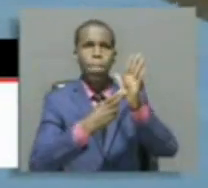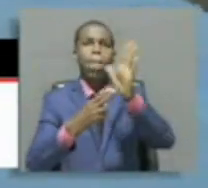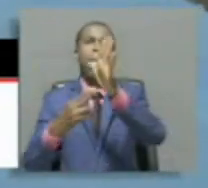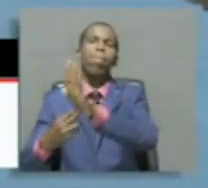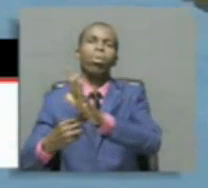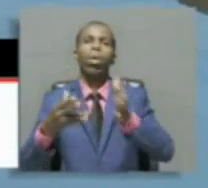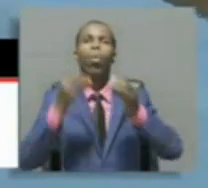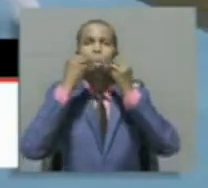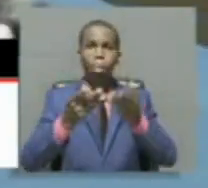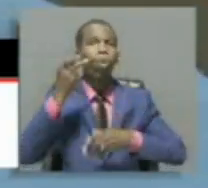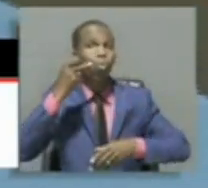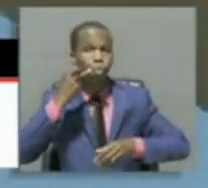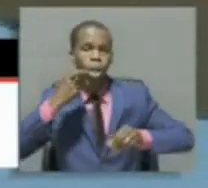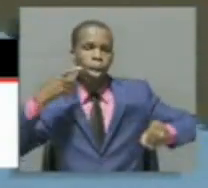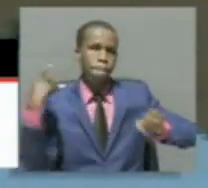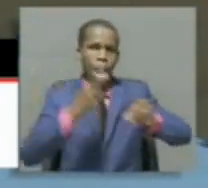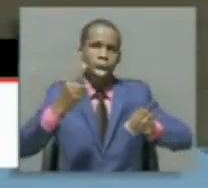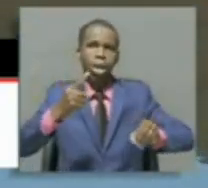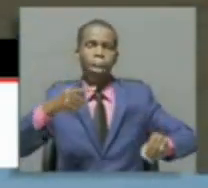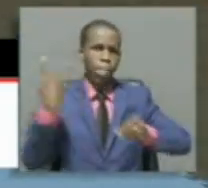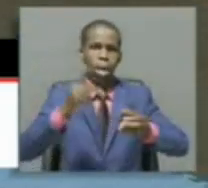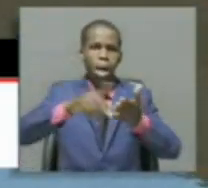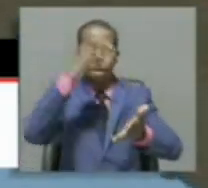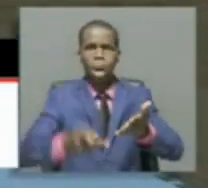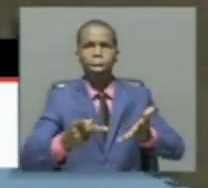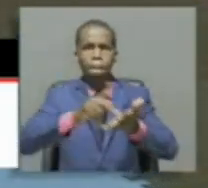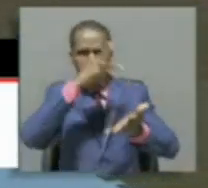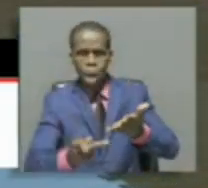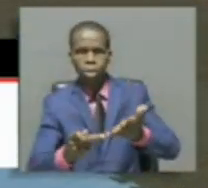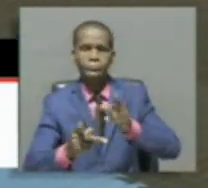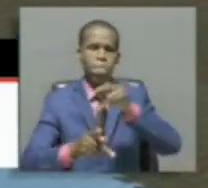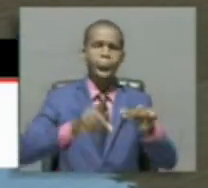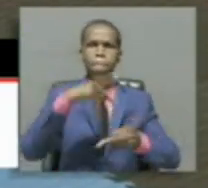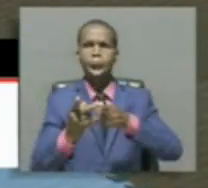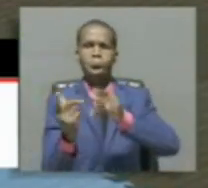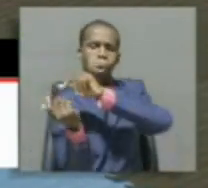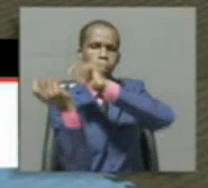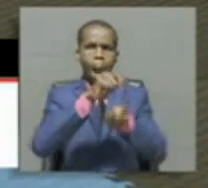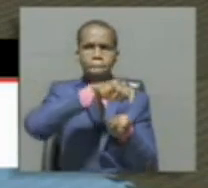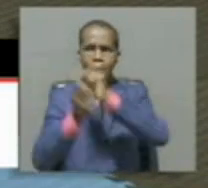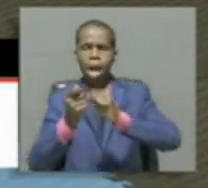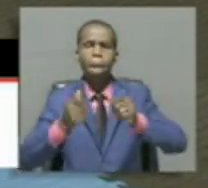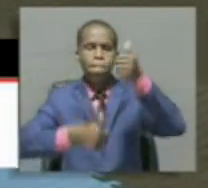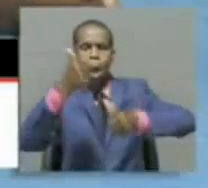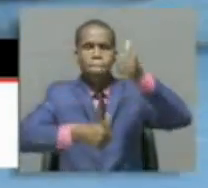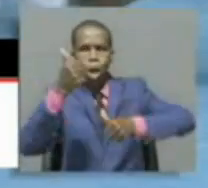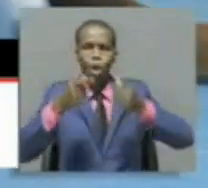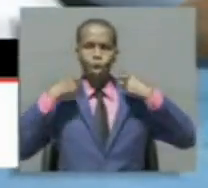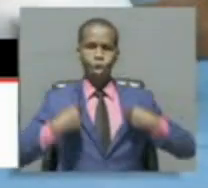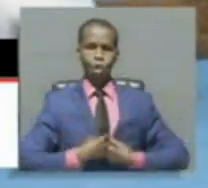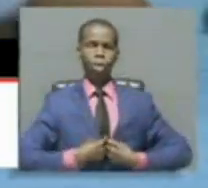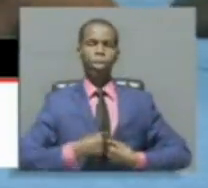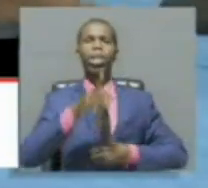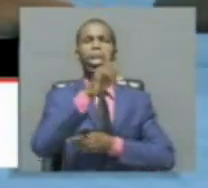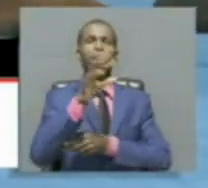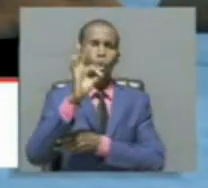combates, mas foram os angolanos que demonstraram maior entrosamento. Ao todo, conquistaram 68 medalhas de ouro,